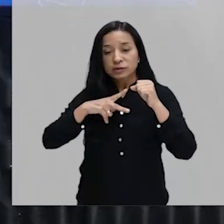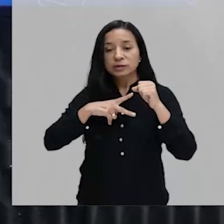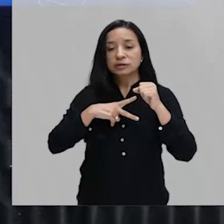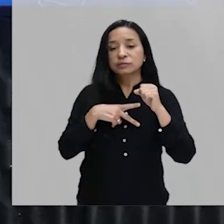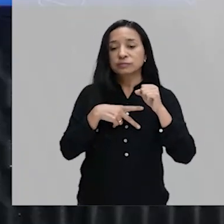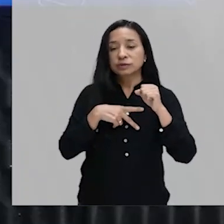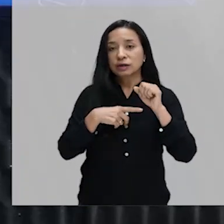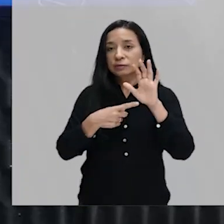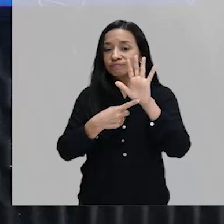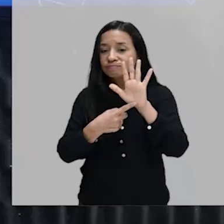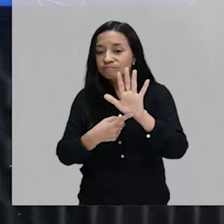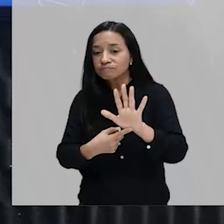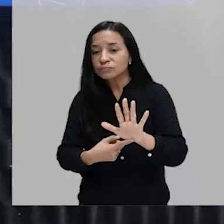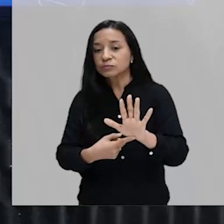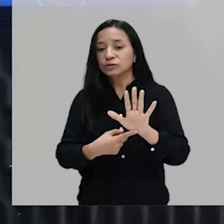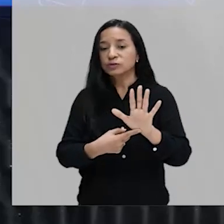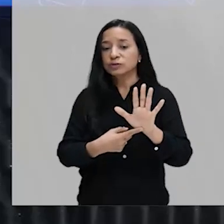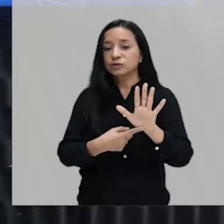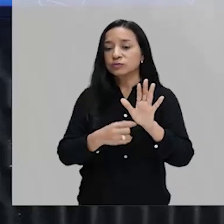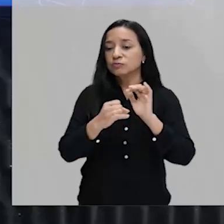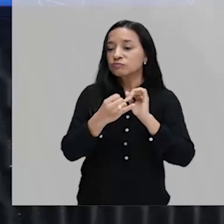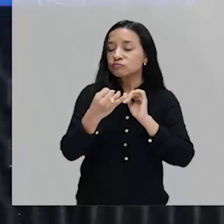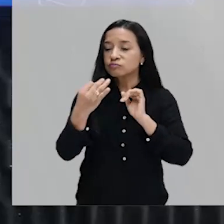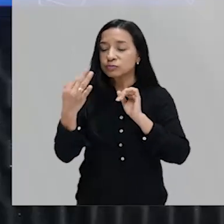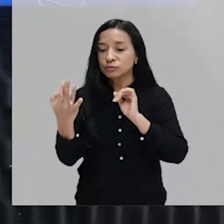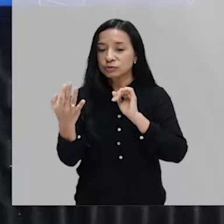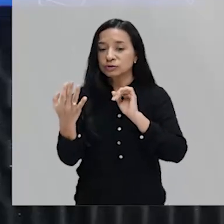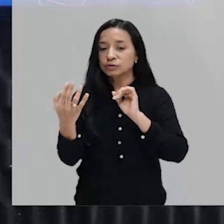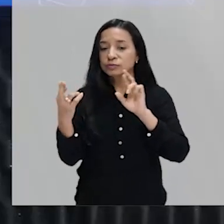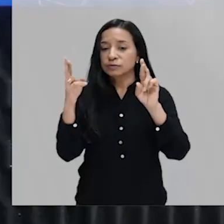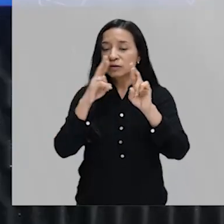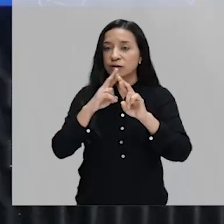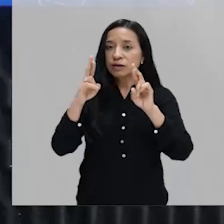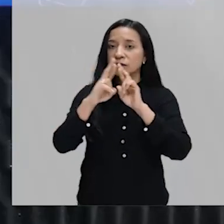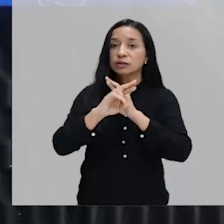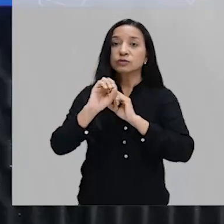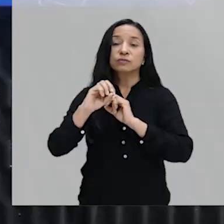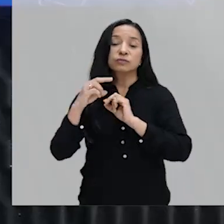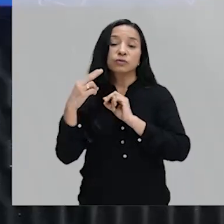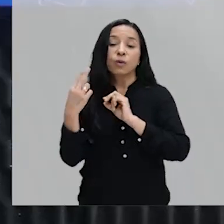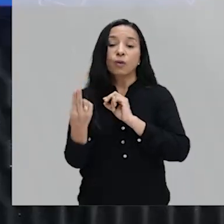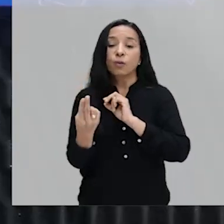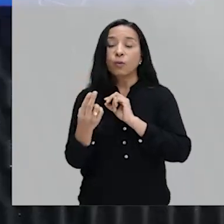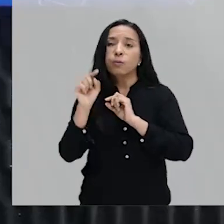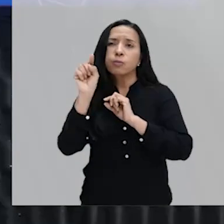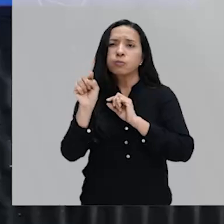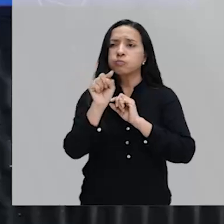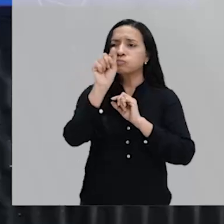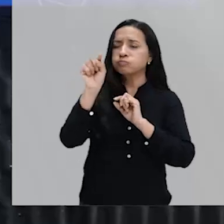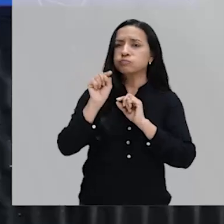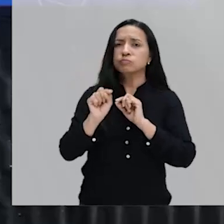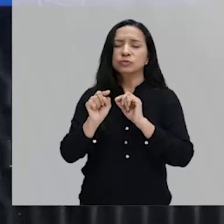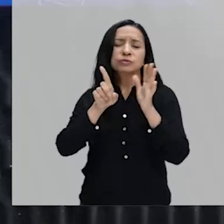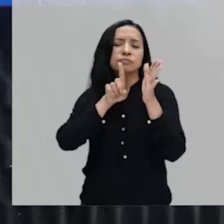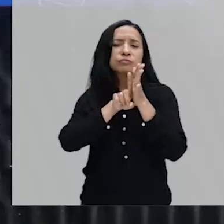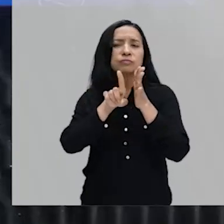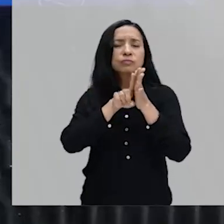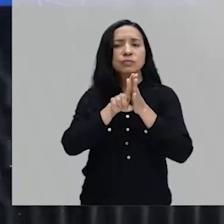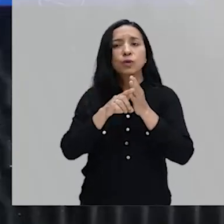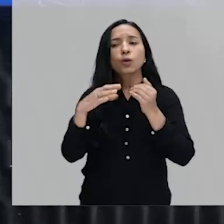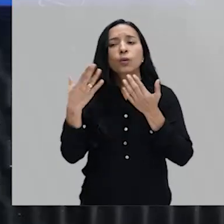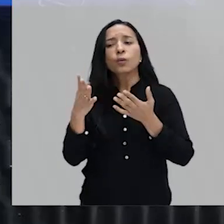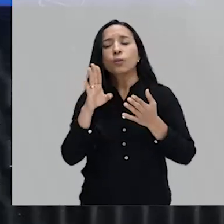tratamento, pronomes indefinidos, pronomes relativos ou pronomes interrogativos. Então, qual é a